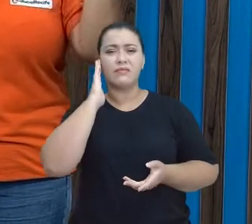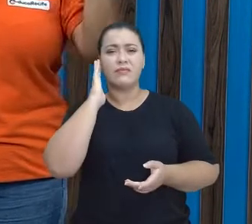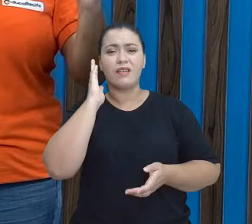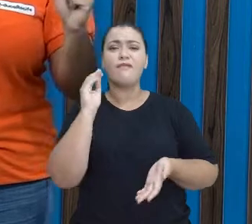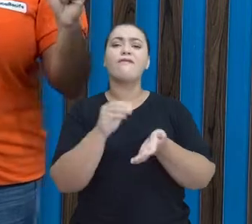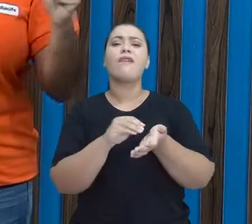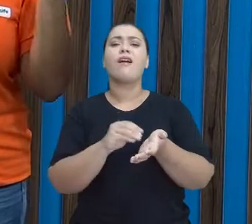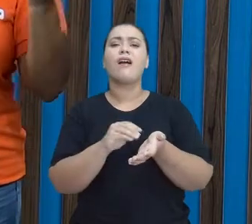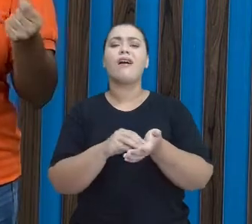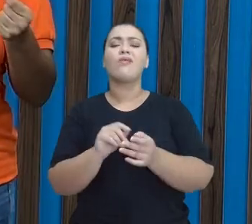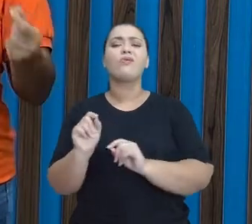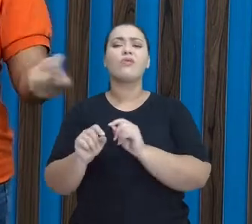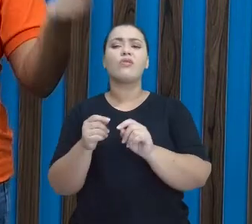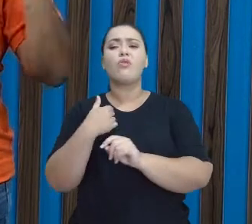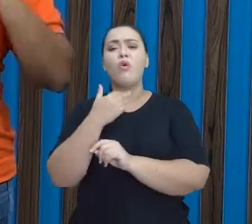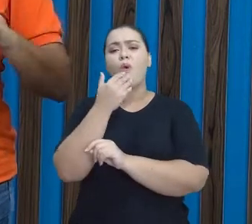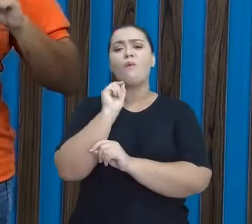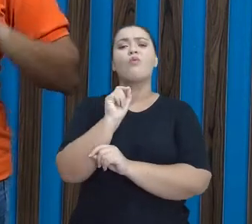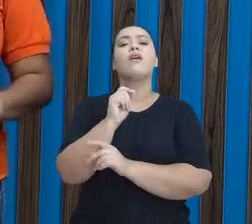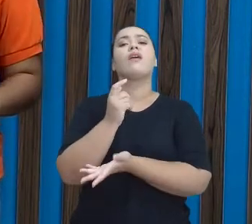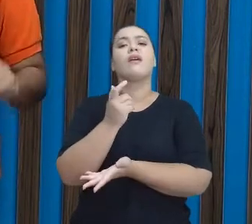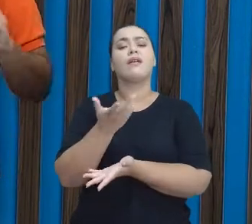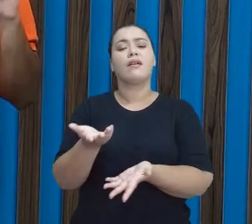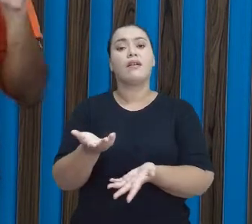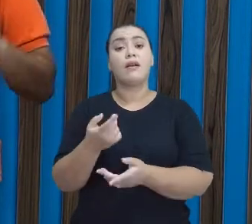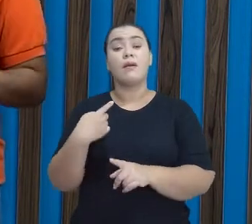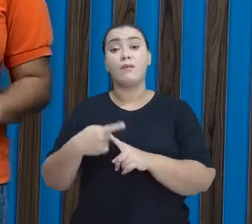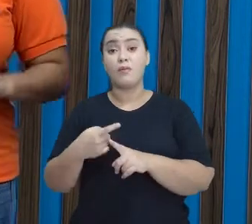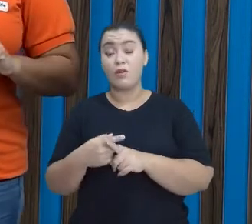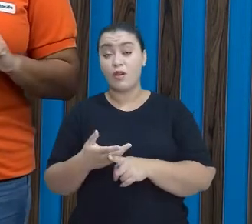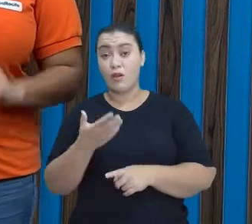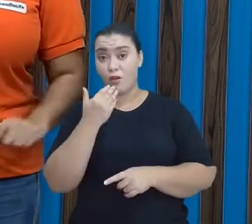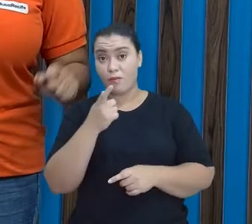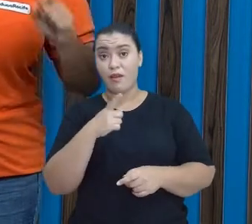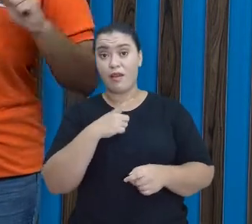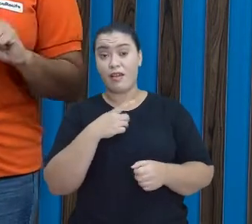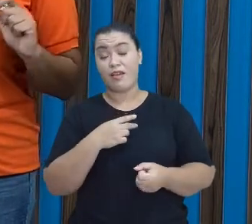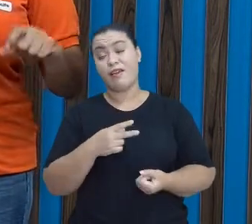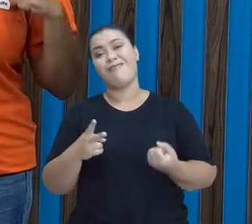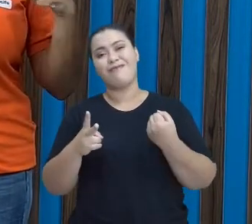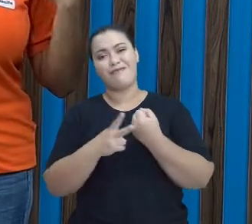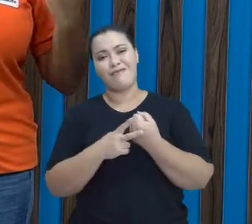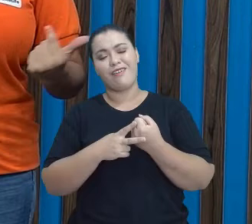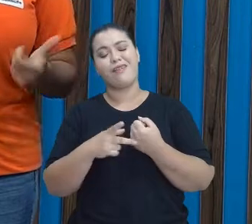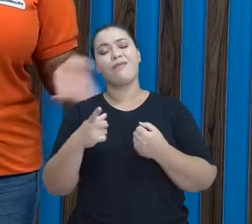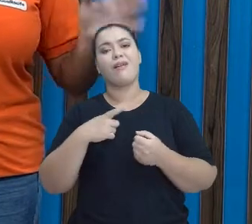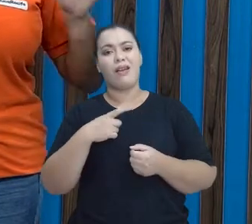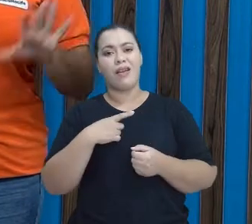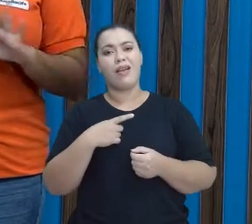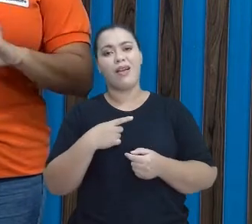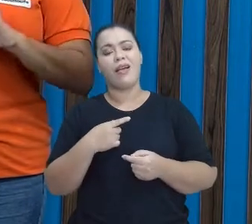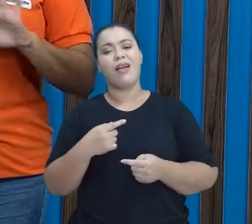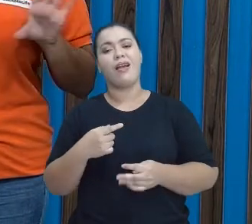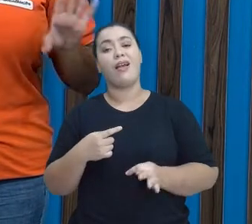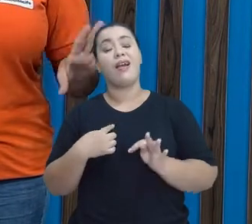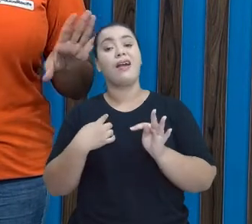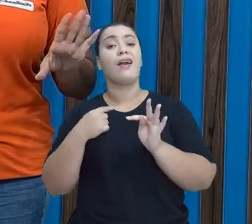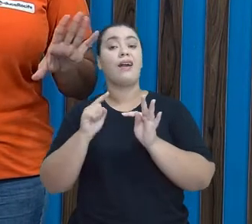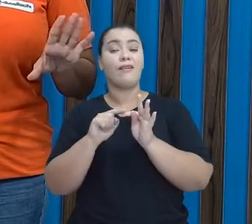de um complemento. Por quê? Porque o verbo comer é um verbo transitivo. Ele precisa de um complemento, ele não tem sentido